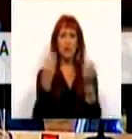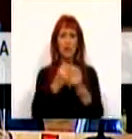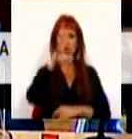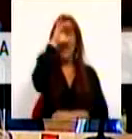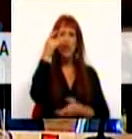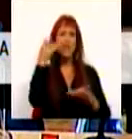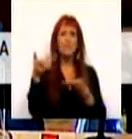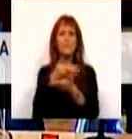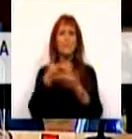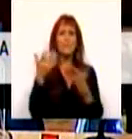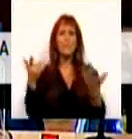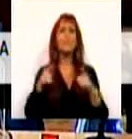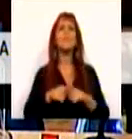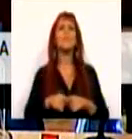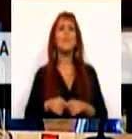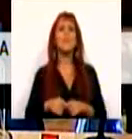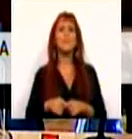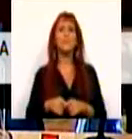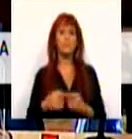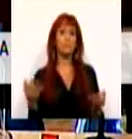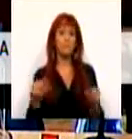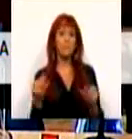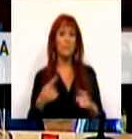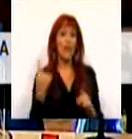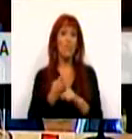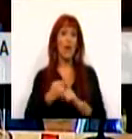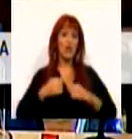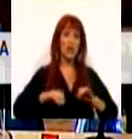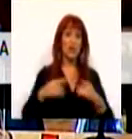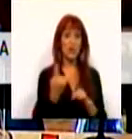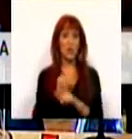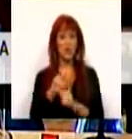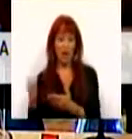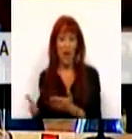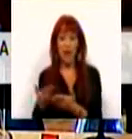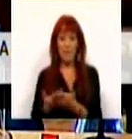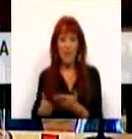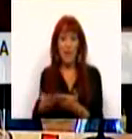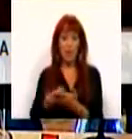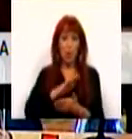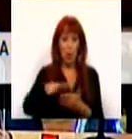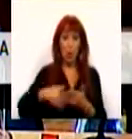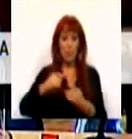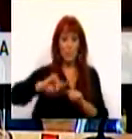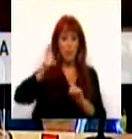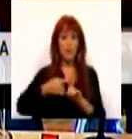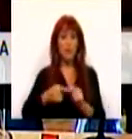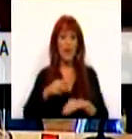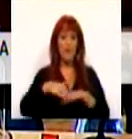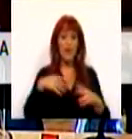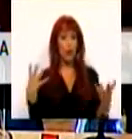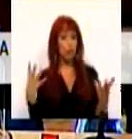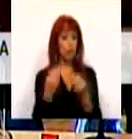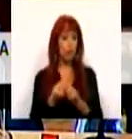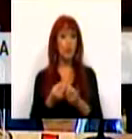Negócios Estrangeiros, para além de várias iniciativas que serão apresentadas num programa anual indicativo estabelecido em